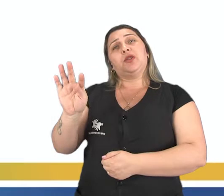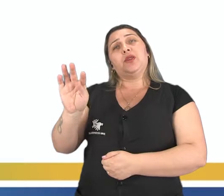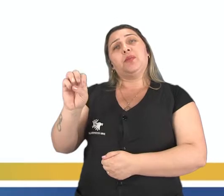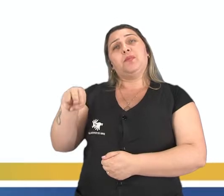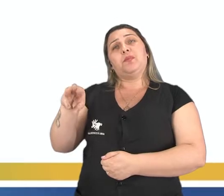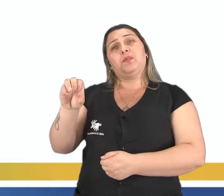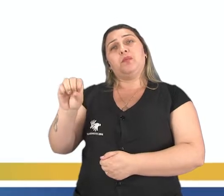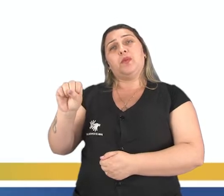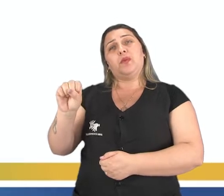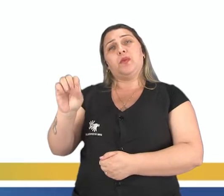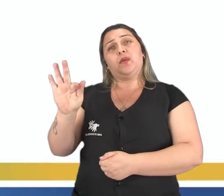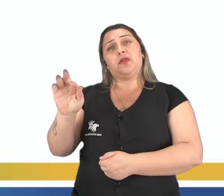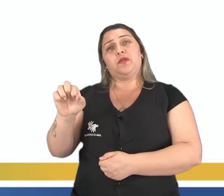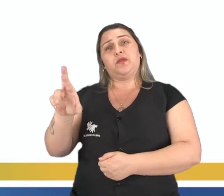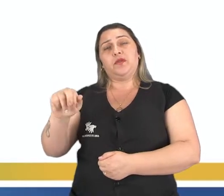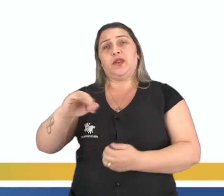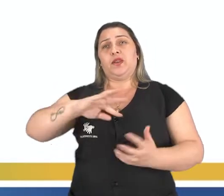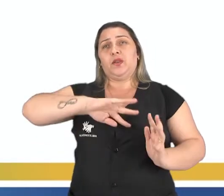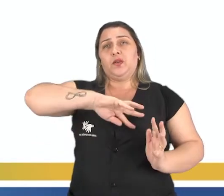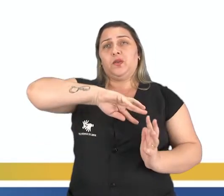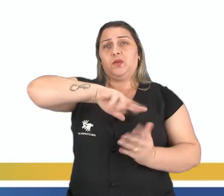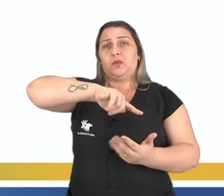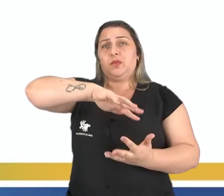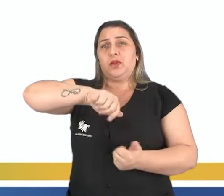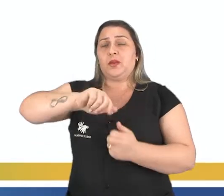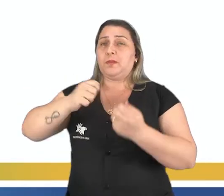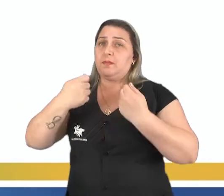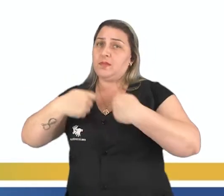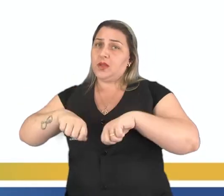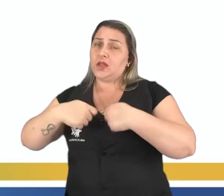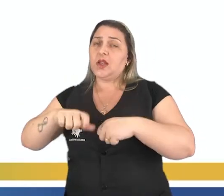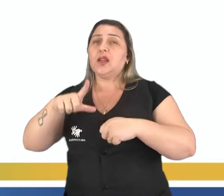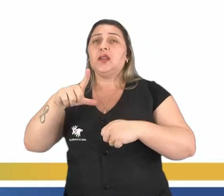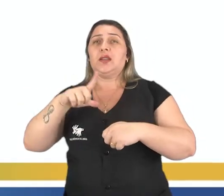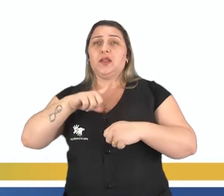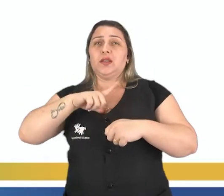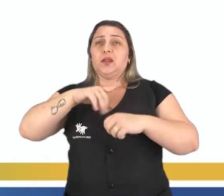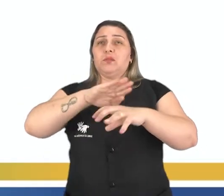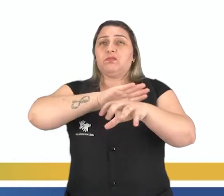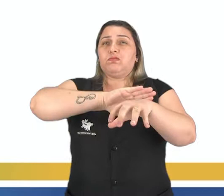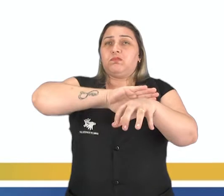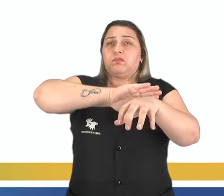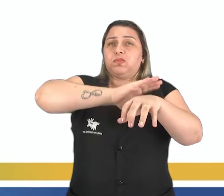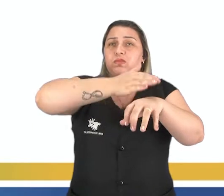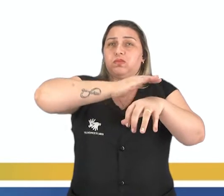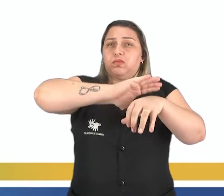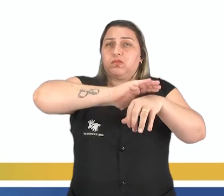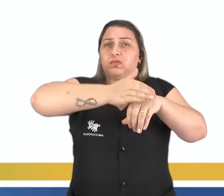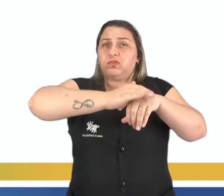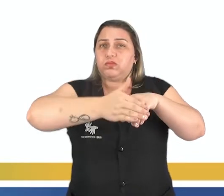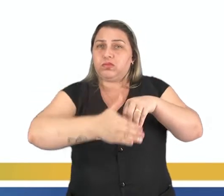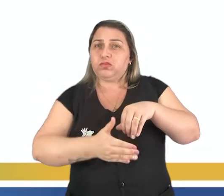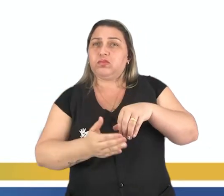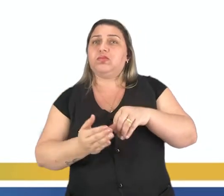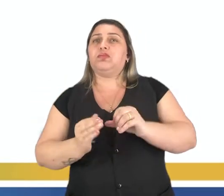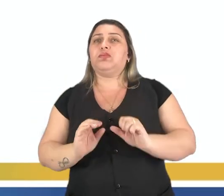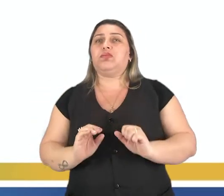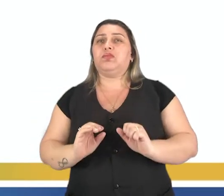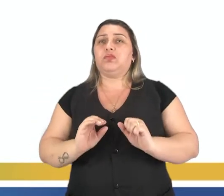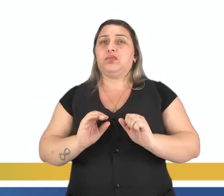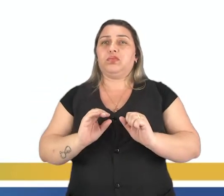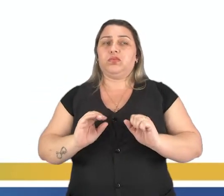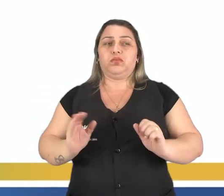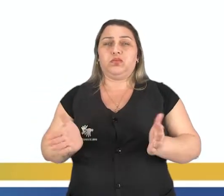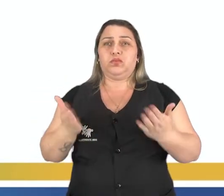Então, a atmosfera de um planeta ela precisa ter uma espessura suficiente para transmitir calor ao